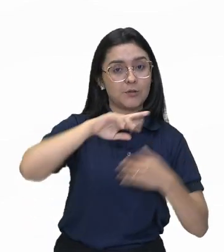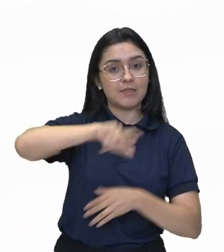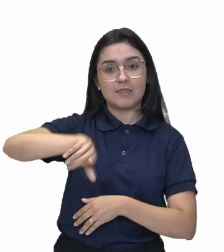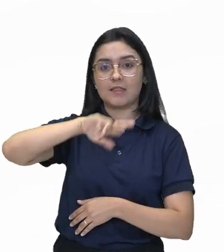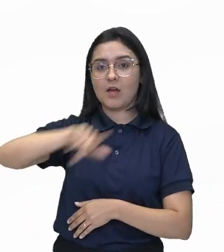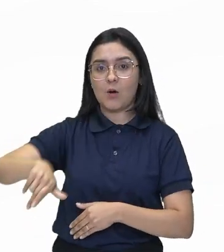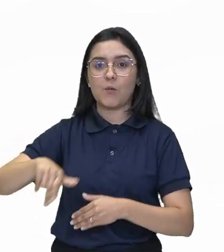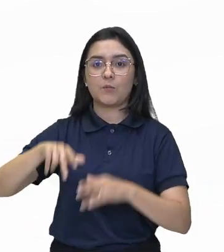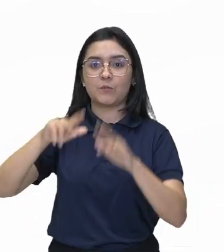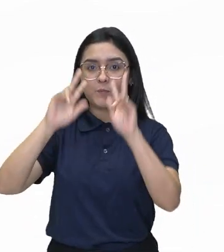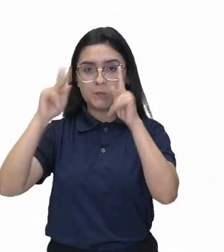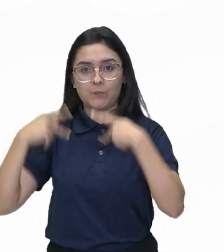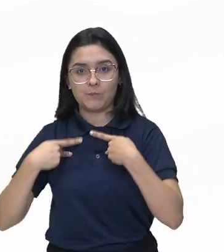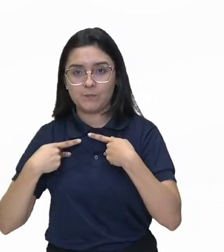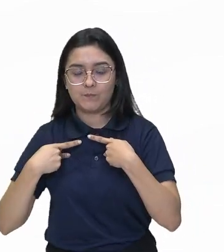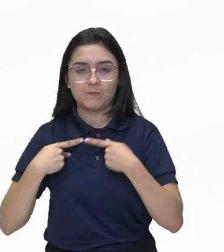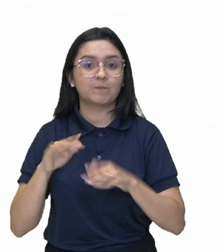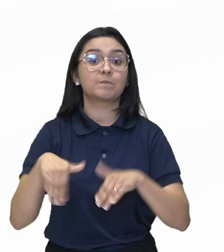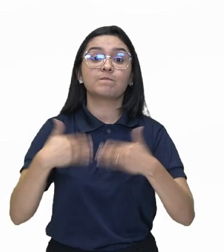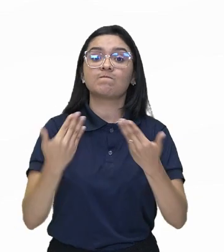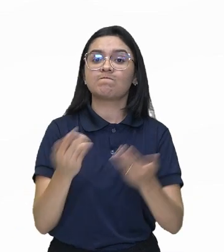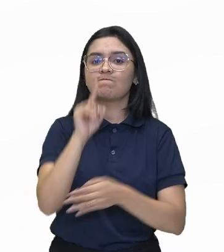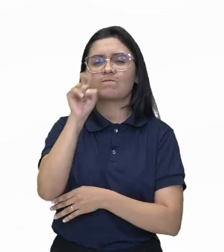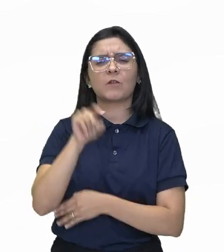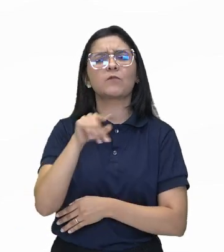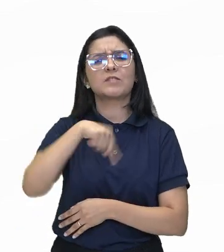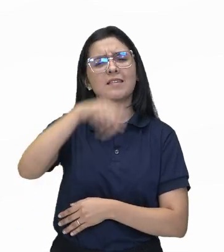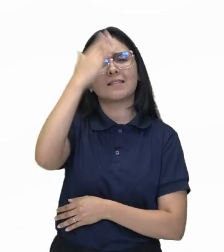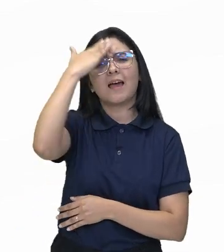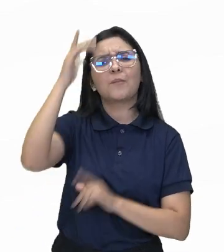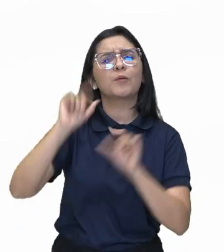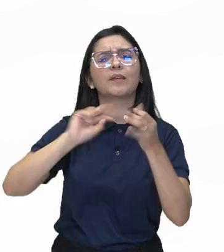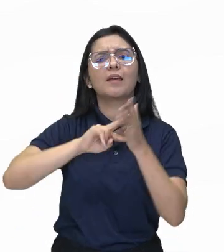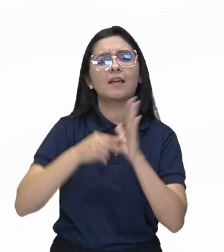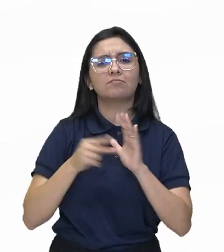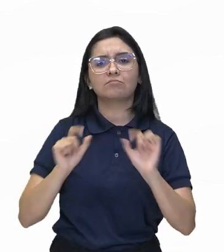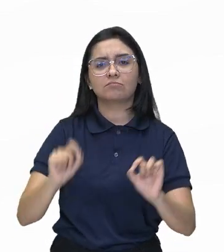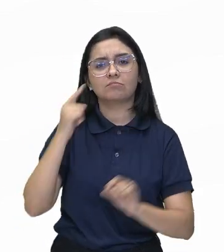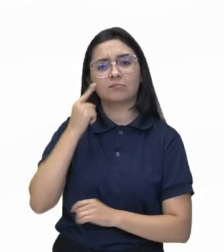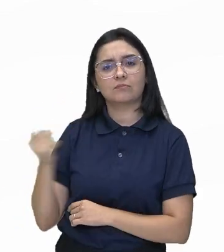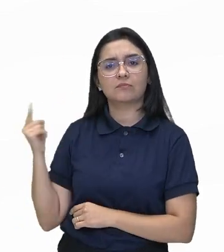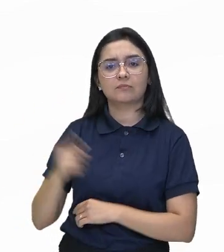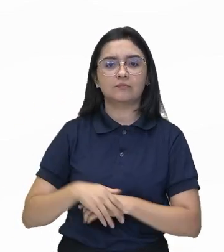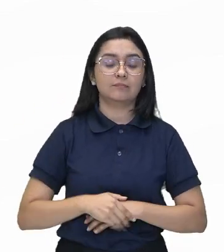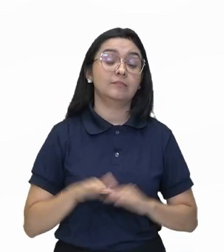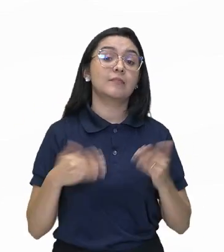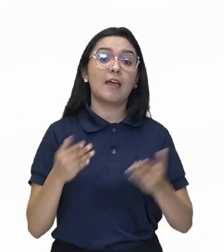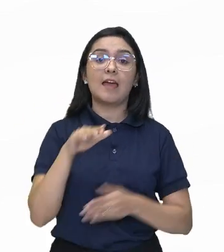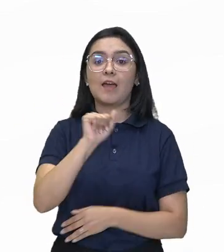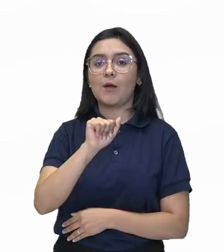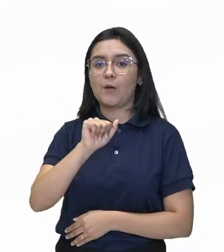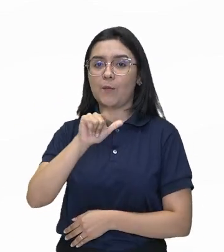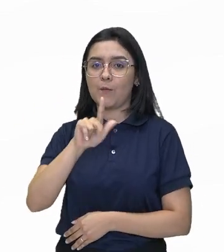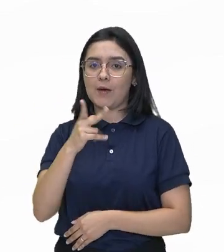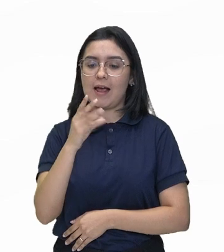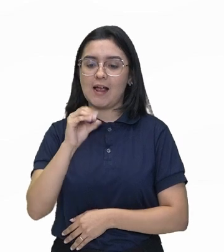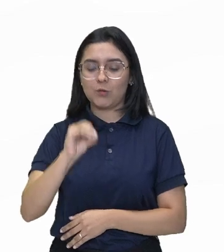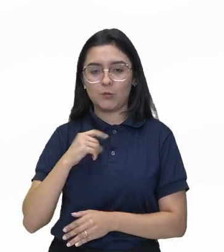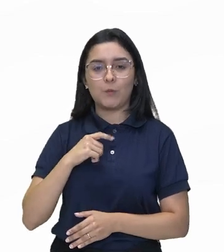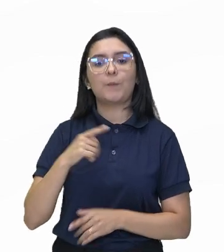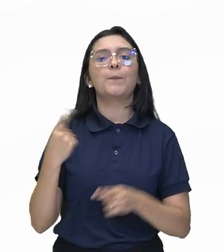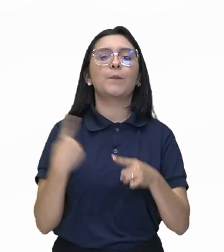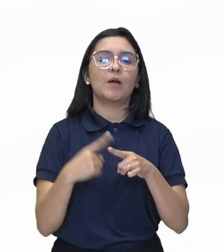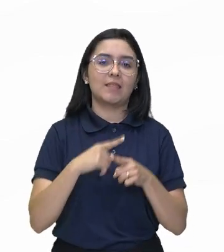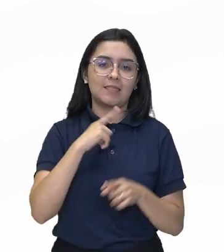bicho e nem gente. E aí, vocês sabem o que é? Vamos ver? É o alho, tem